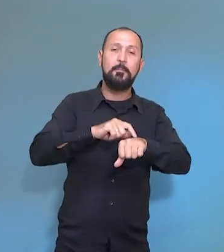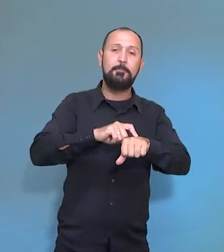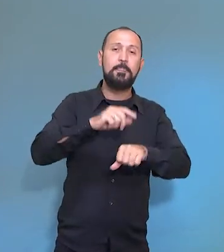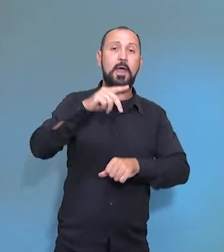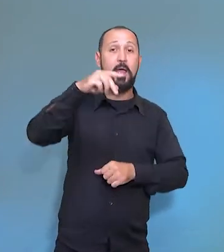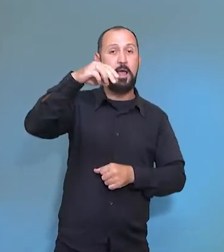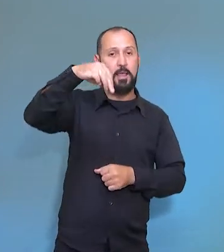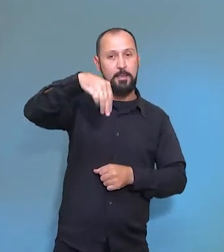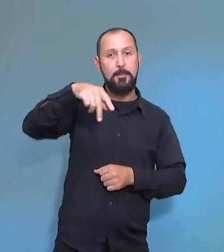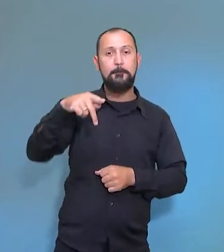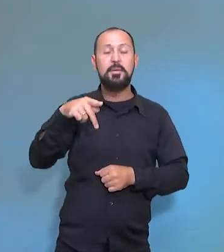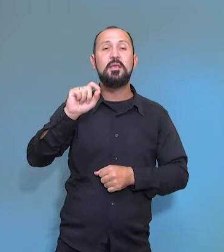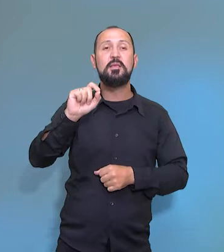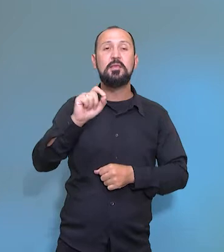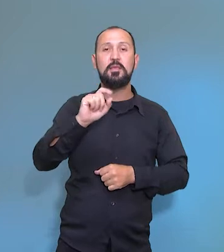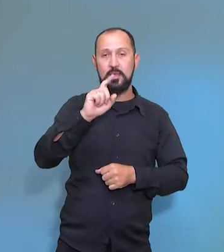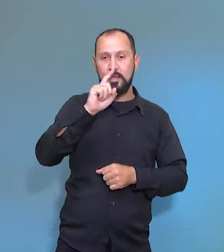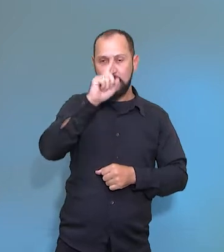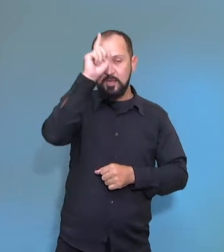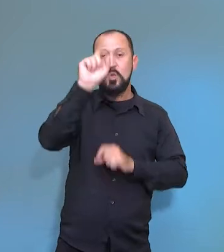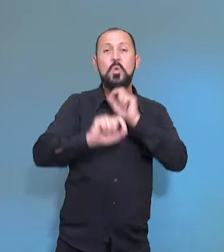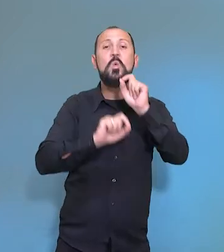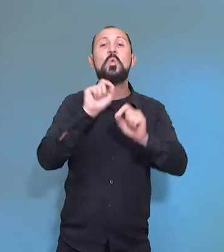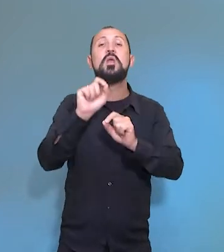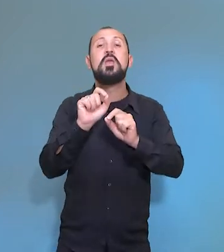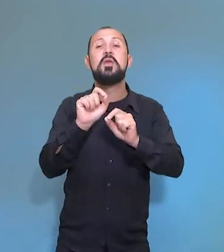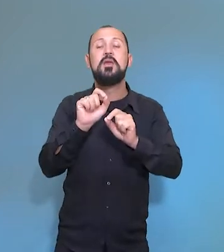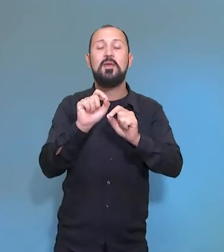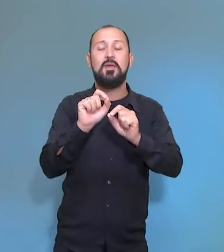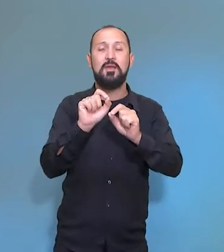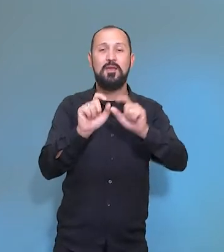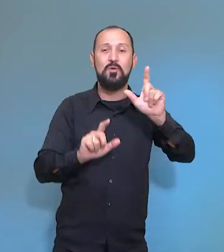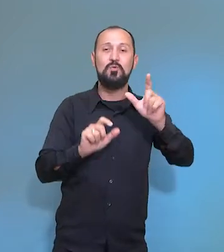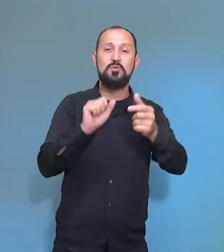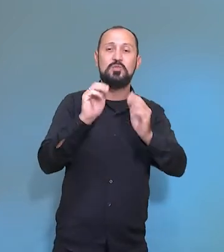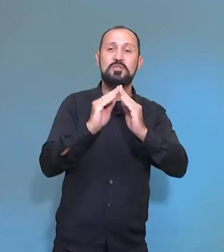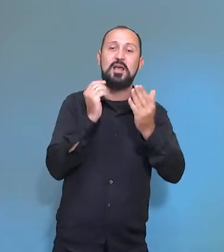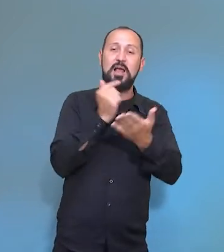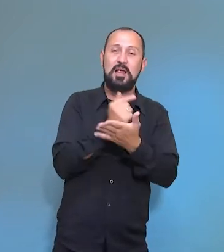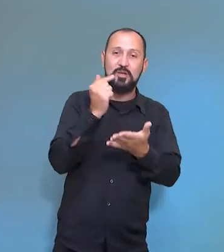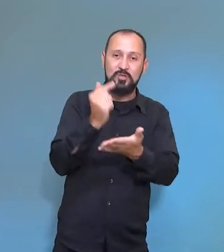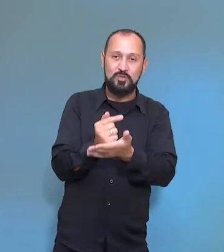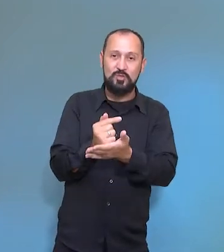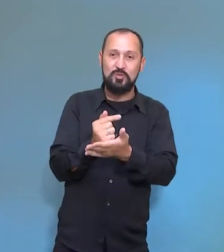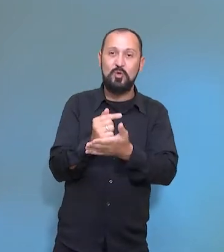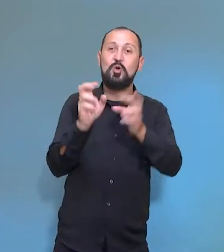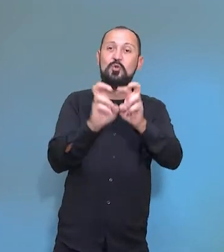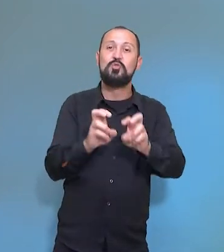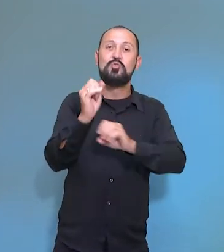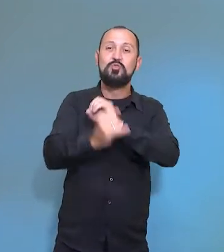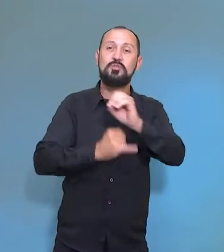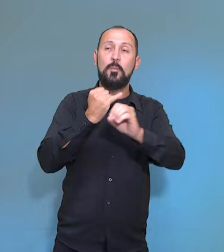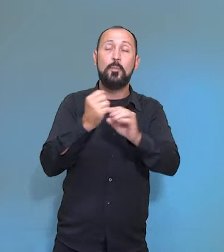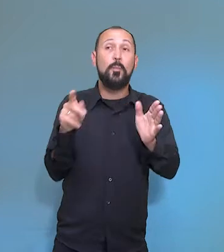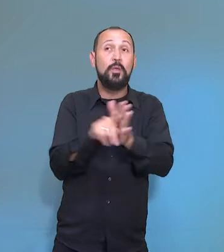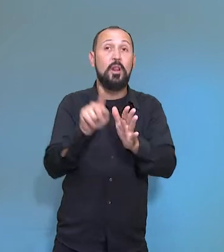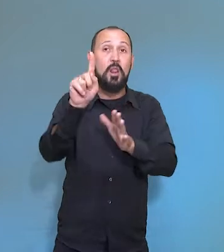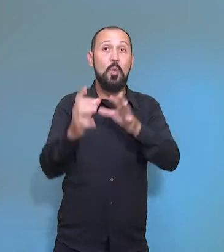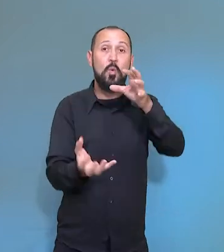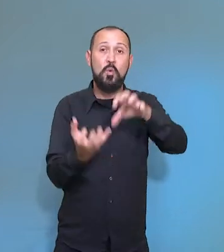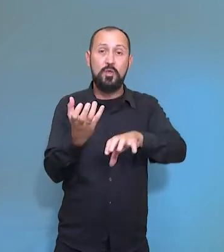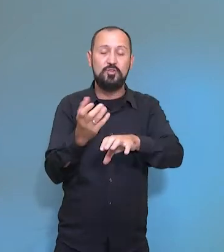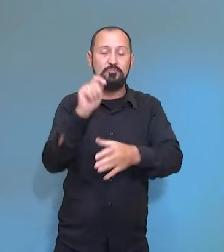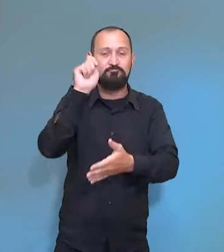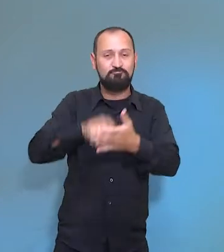medida provisória que instituiu os cartórios digitais, mas ela já está valendo como lei, já foi promulgada pelo